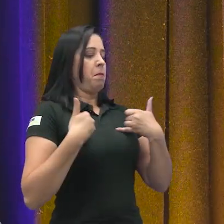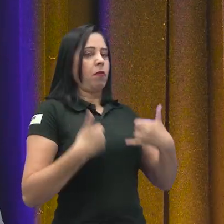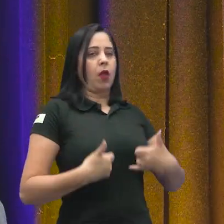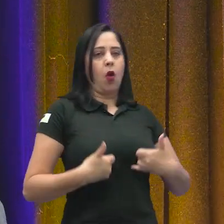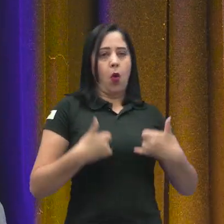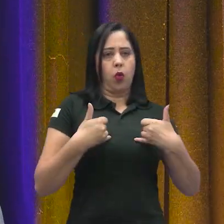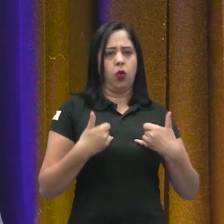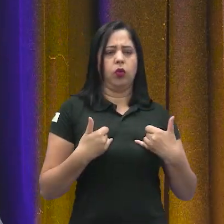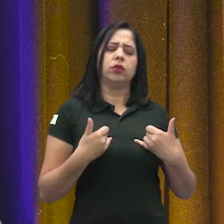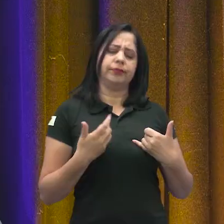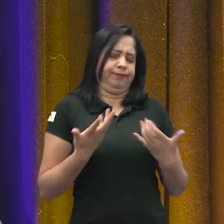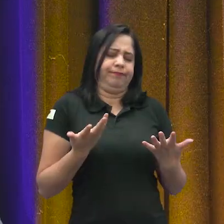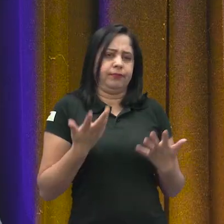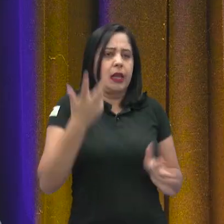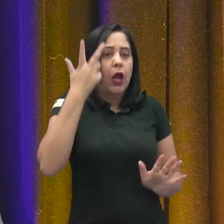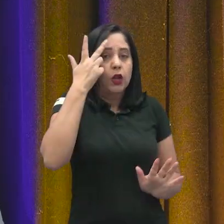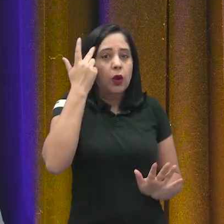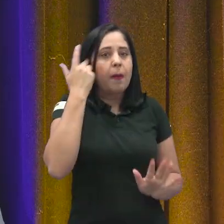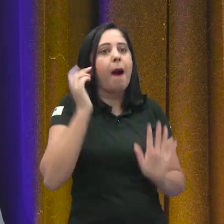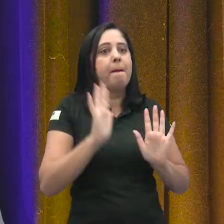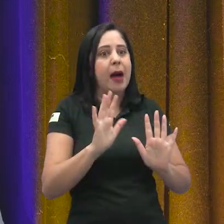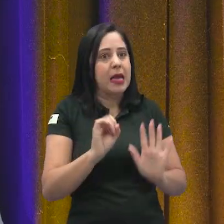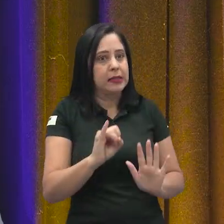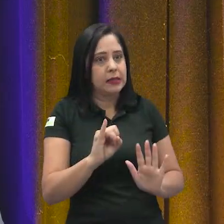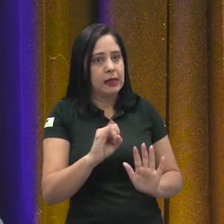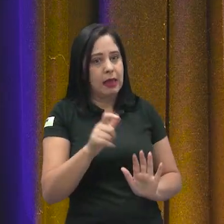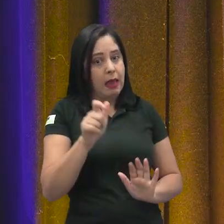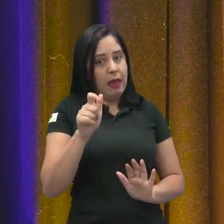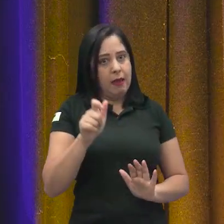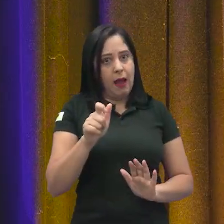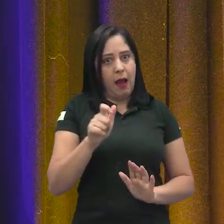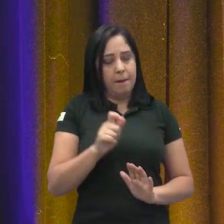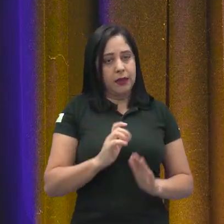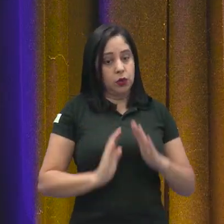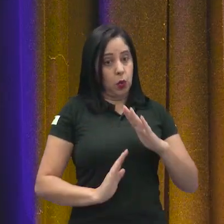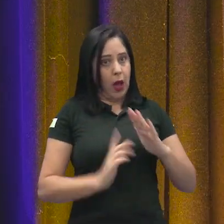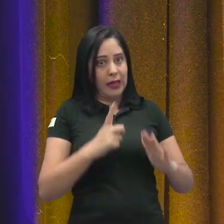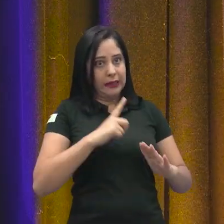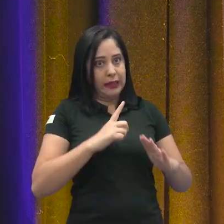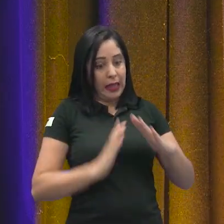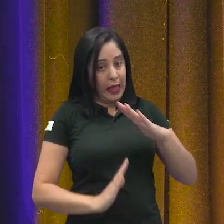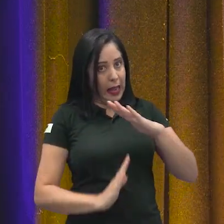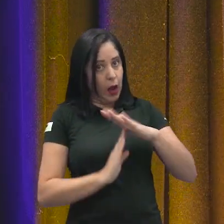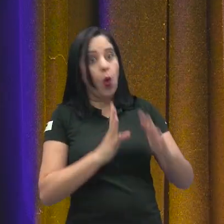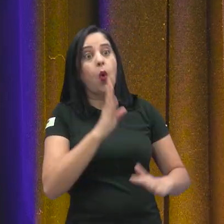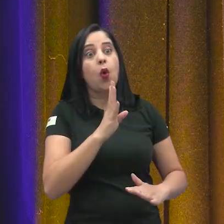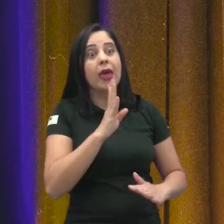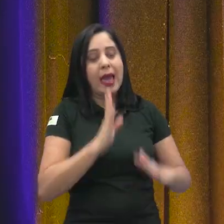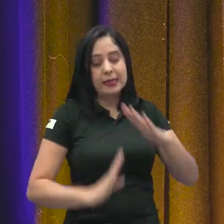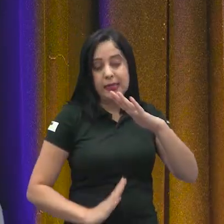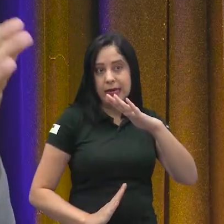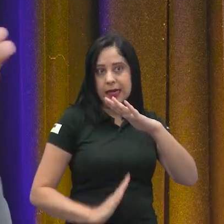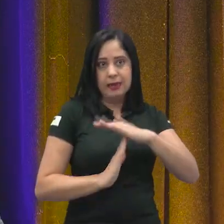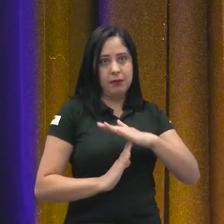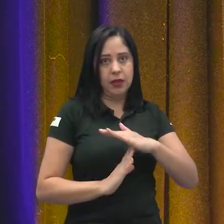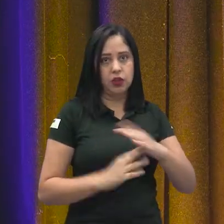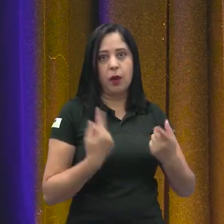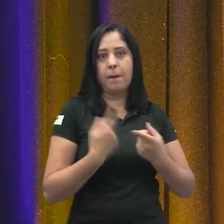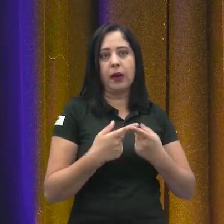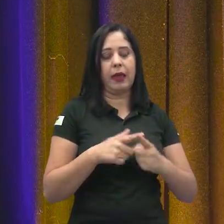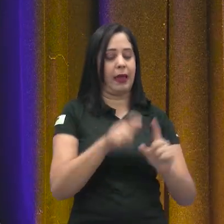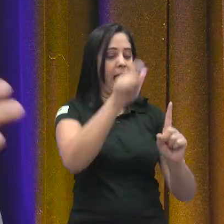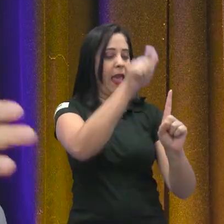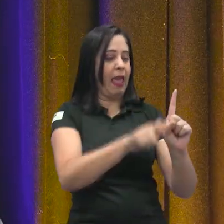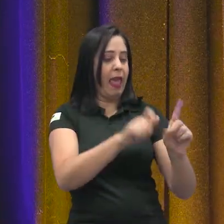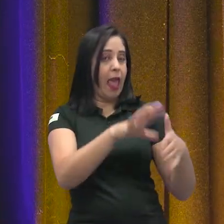quando você tem autoconhecimento, você sabe aonde até você pode ir, e na minha visão, um bom líder, ele não é exatamente o melhor, de